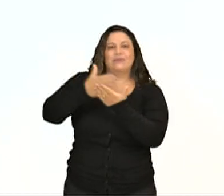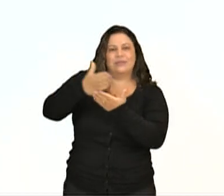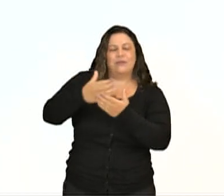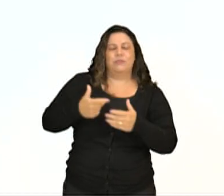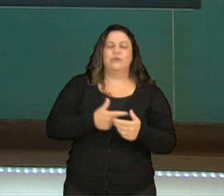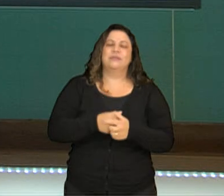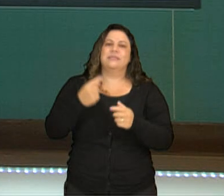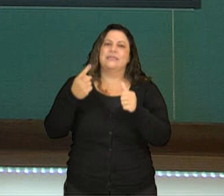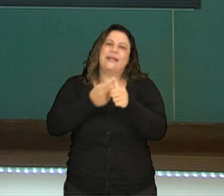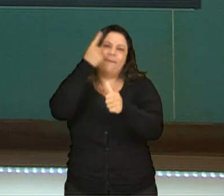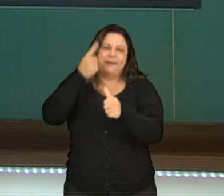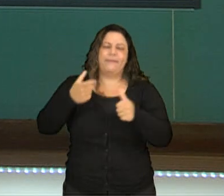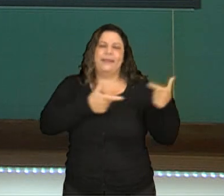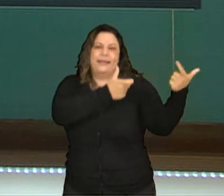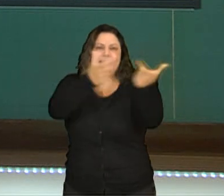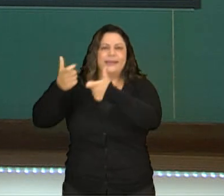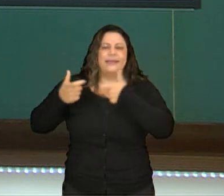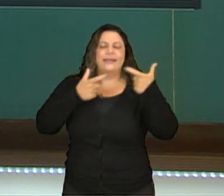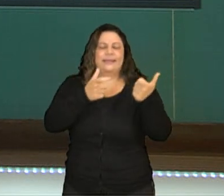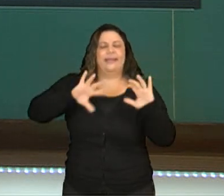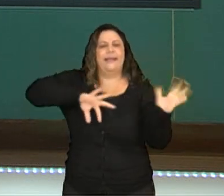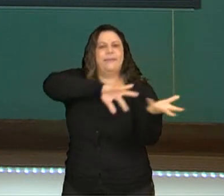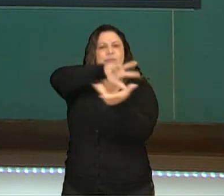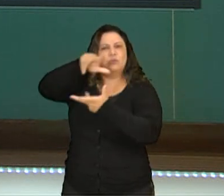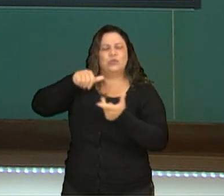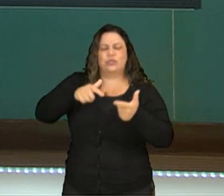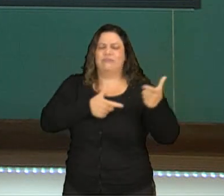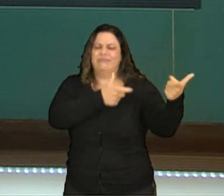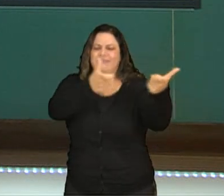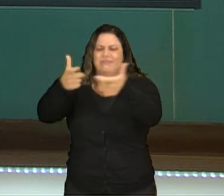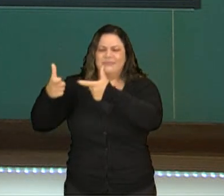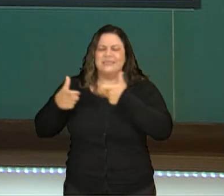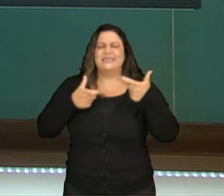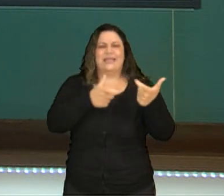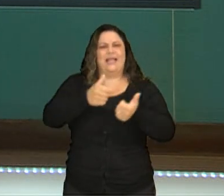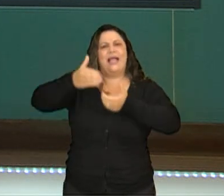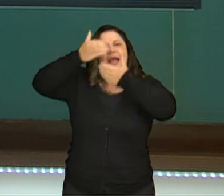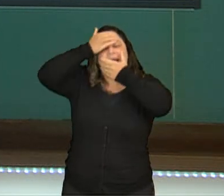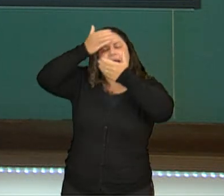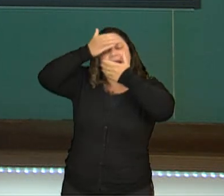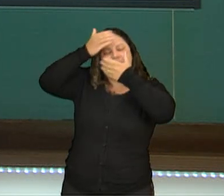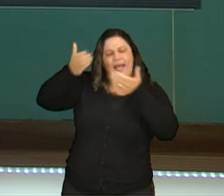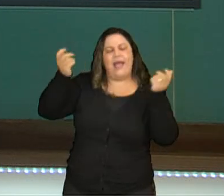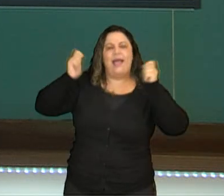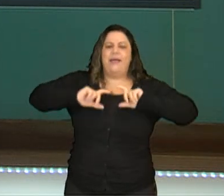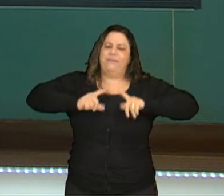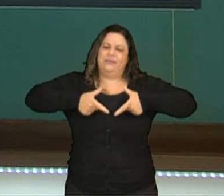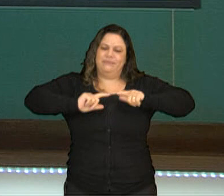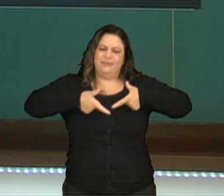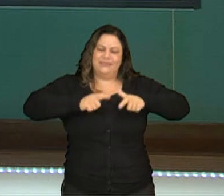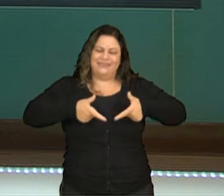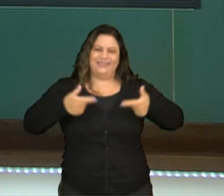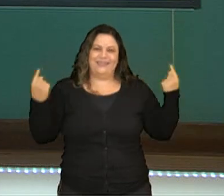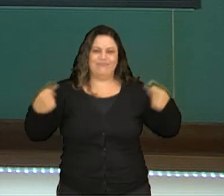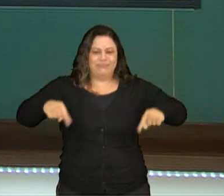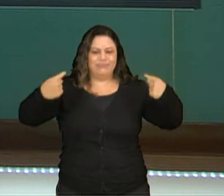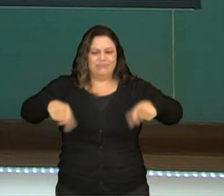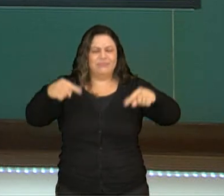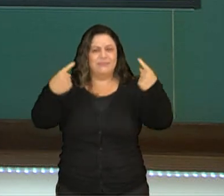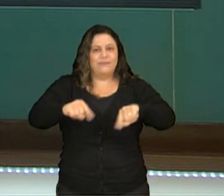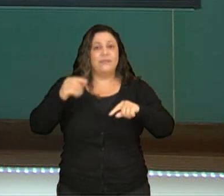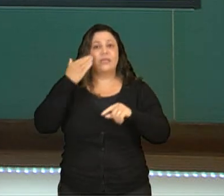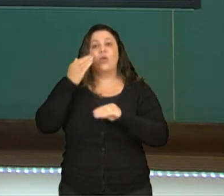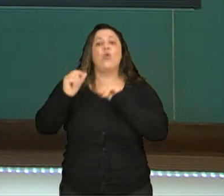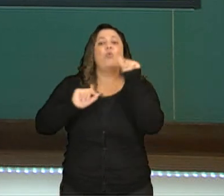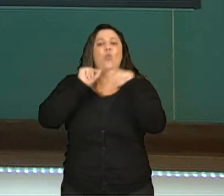do território da Palestina, de Israel, essas guerras árabes-israelenses. Então nós vamos compreender até como está o processo